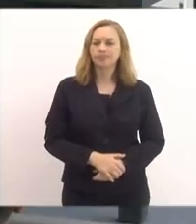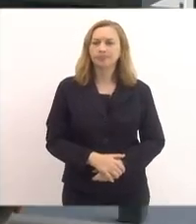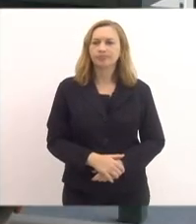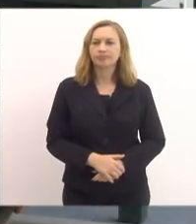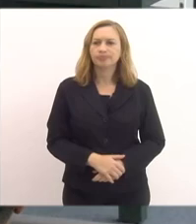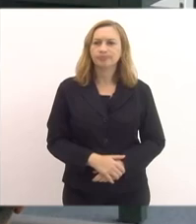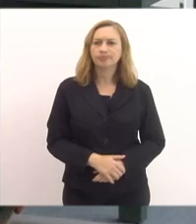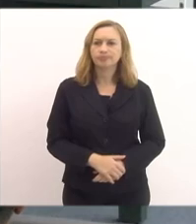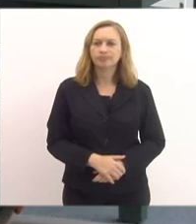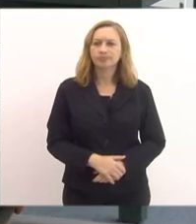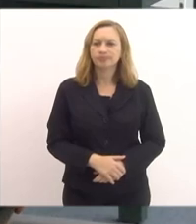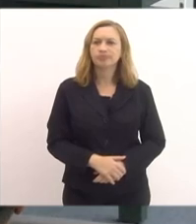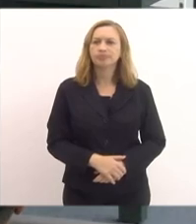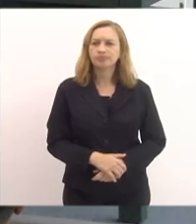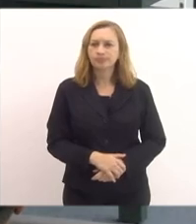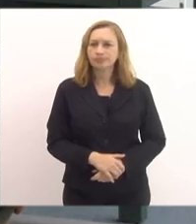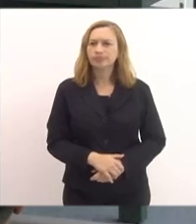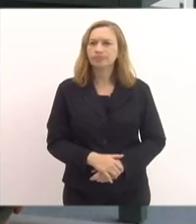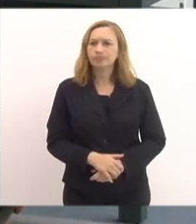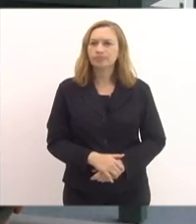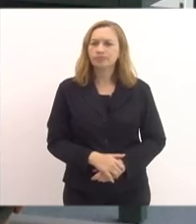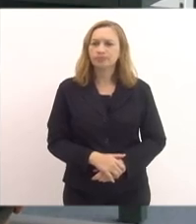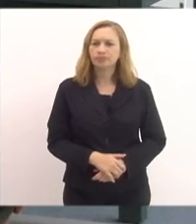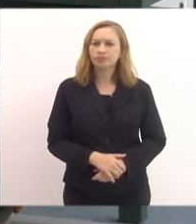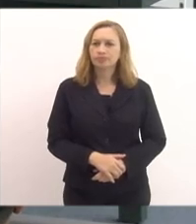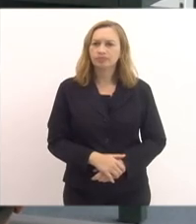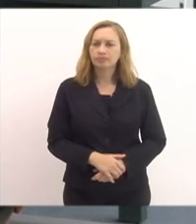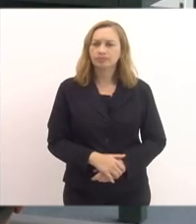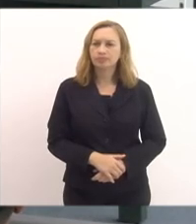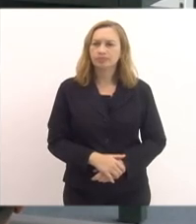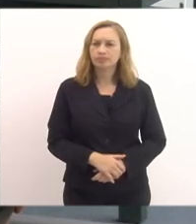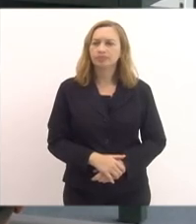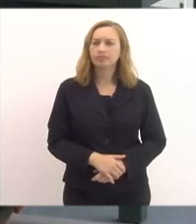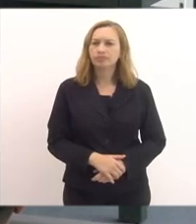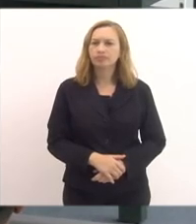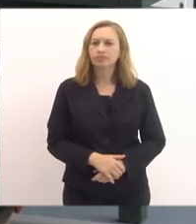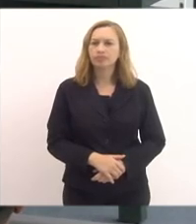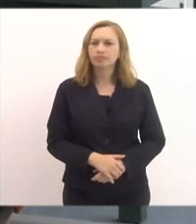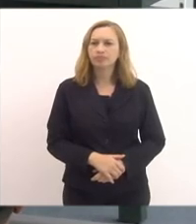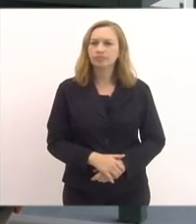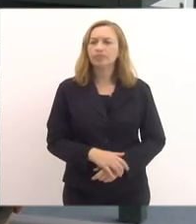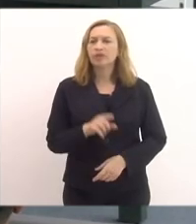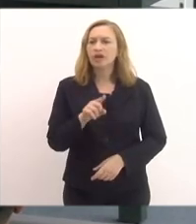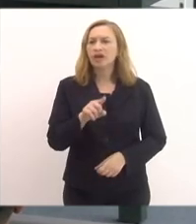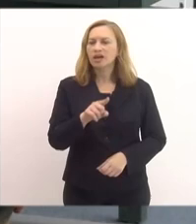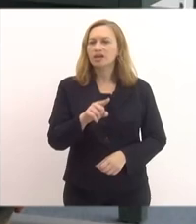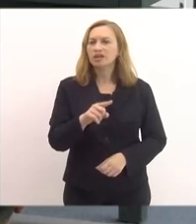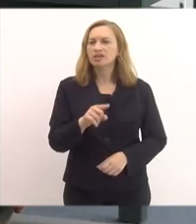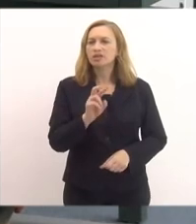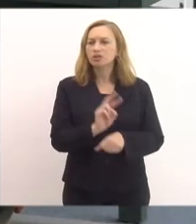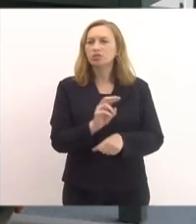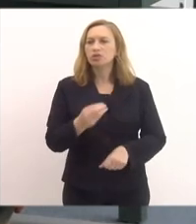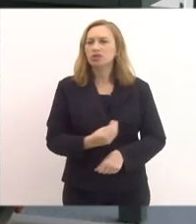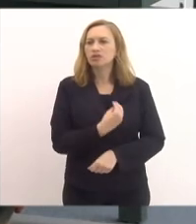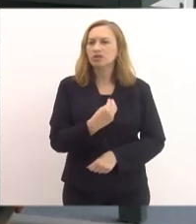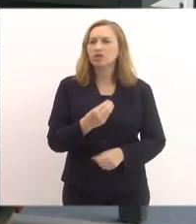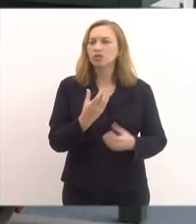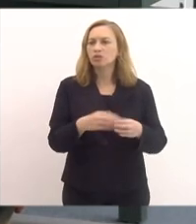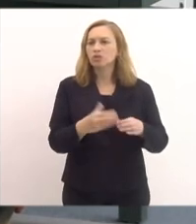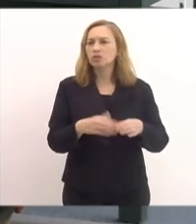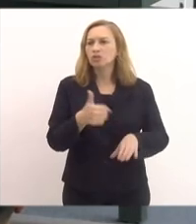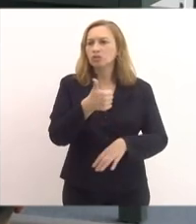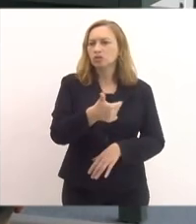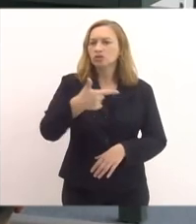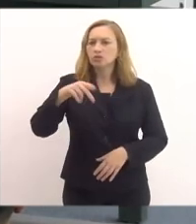Recuperação fiscal. Exato. Já foi, acho que isso está vencido. Mas essa do guarda-vidas, concurso 2015, foi um que